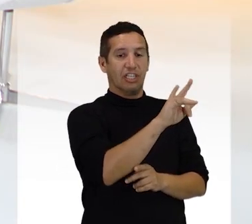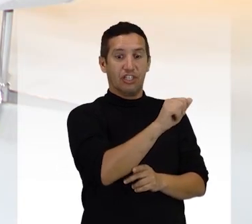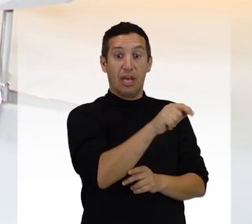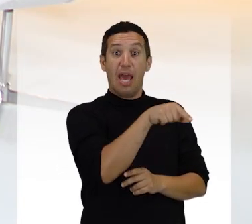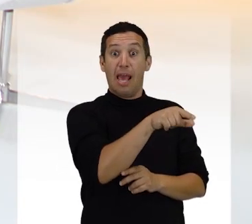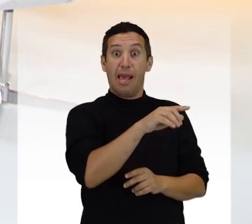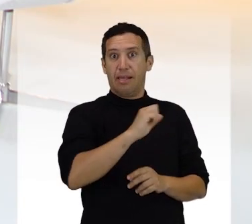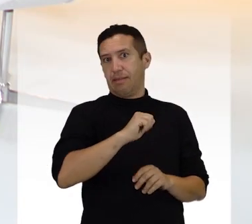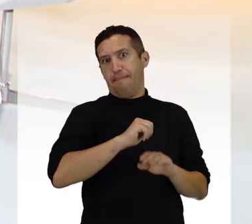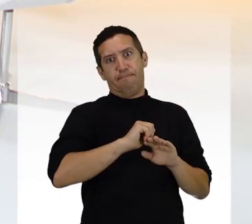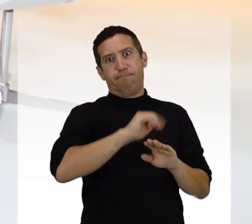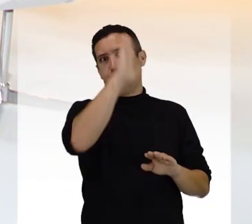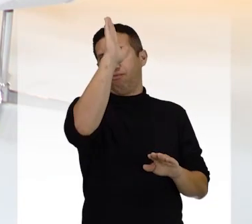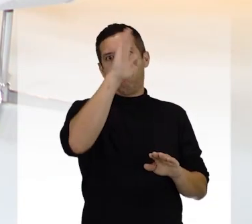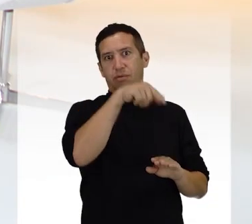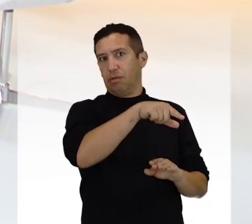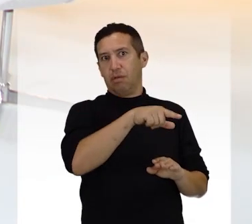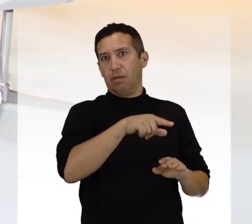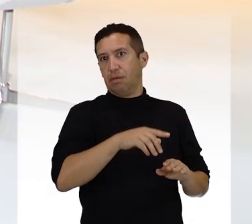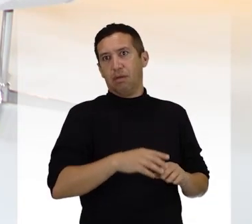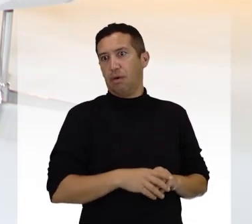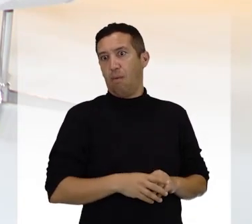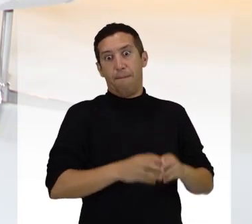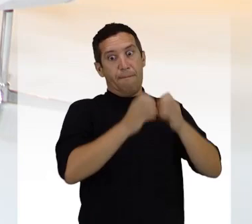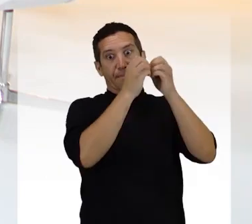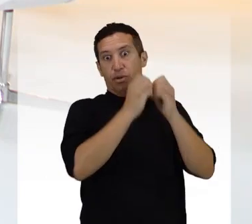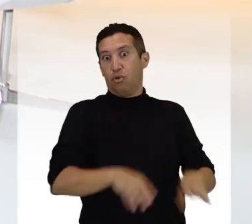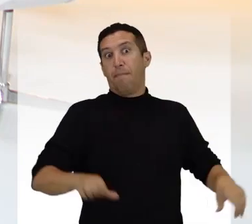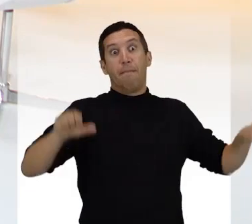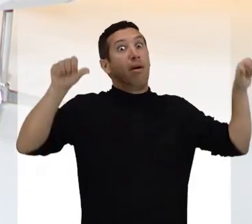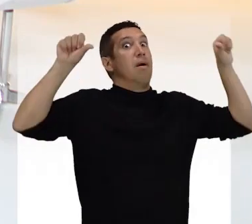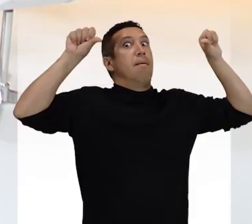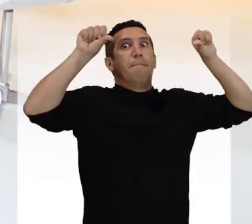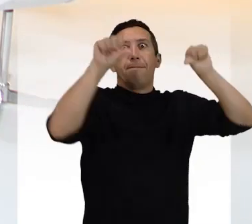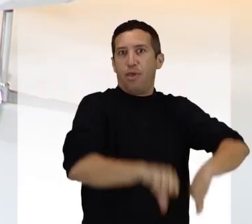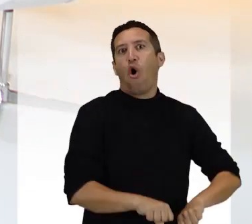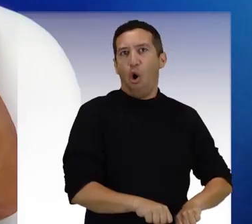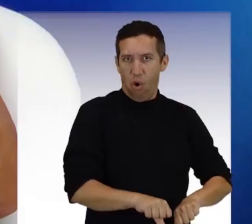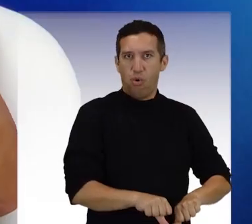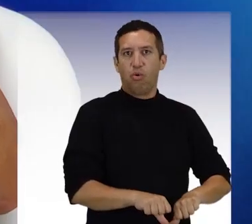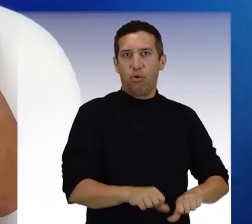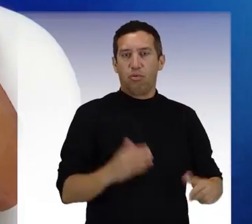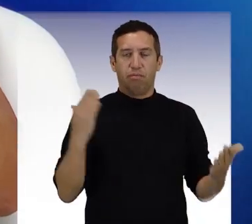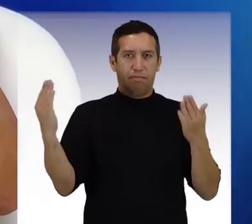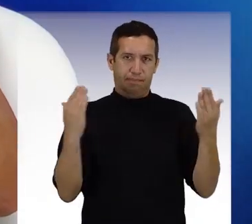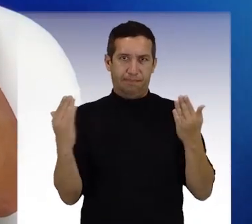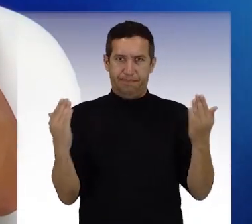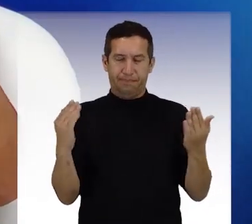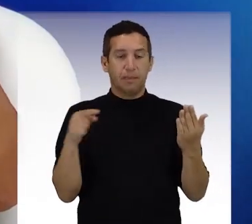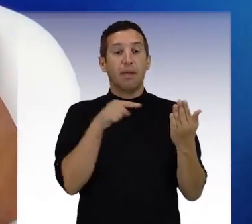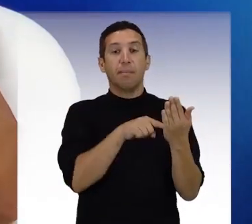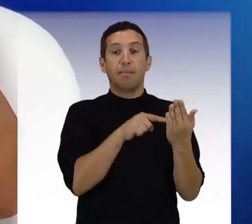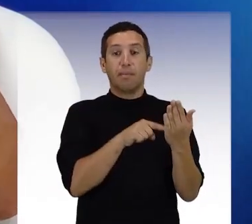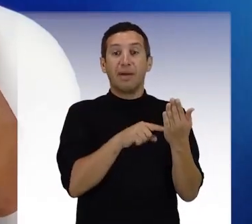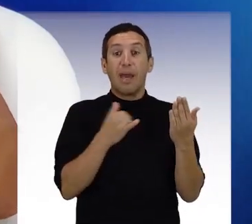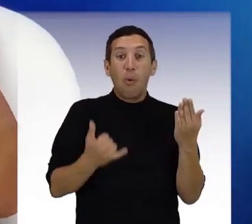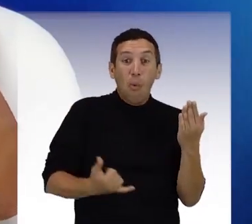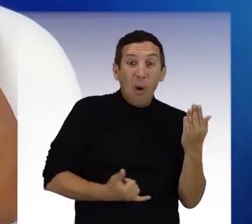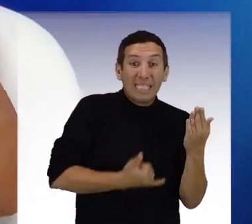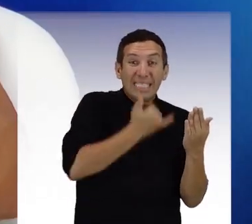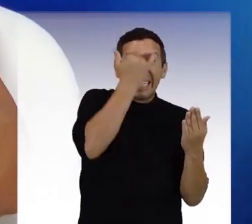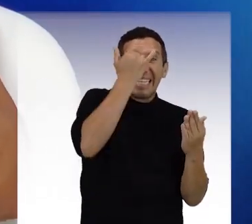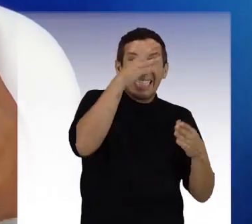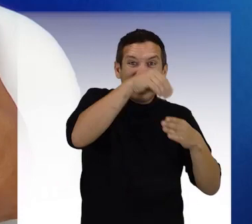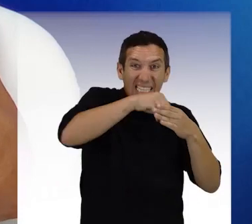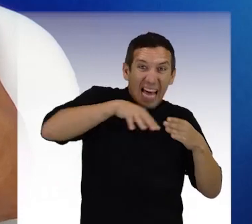trabalho ampliado que gerou uma tragédia, que gerou um desastre ambiental. Essa é a questão. E por que a gente tem que dizer que